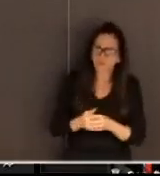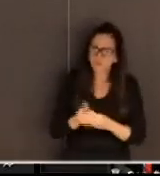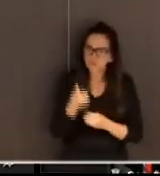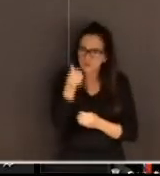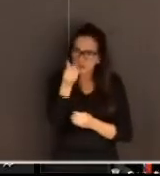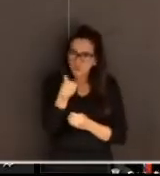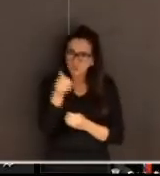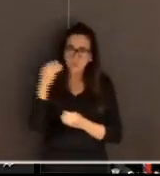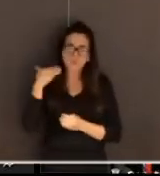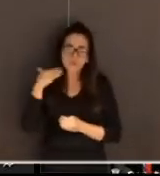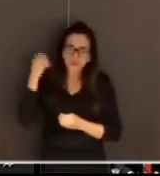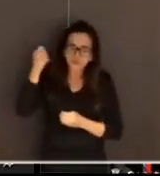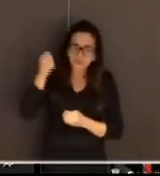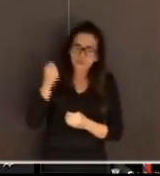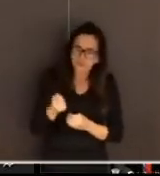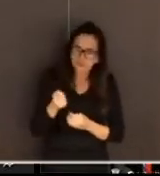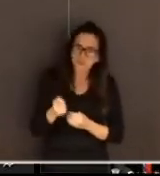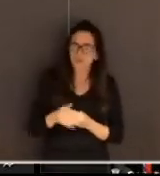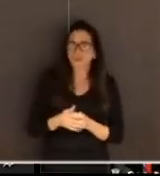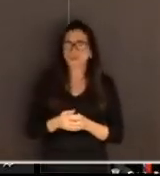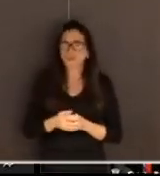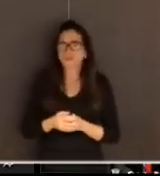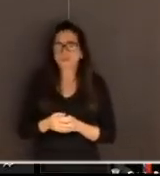juízes, da Suprema Corte